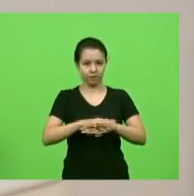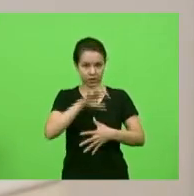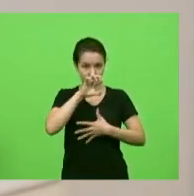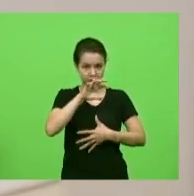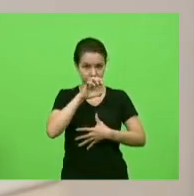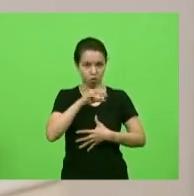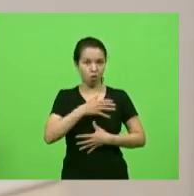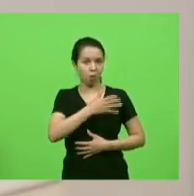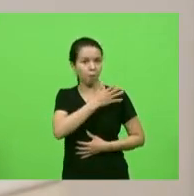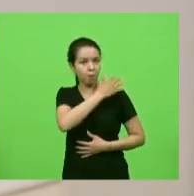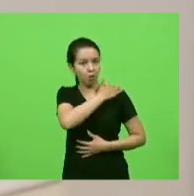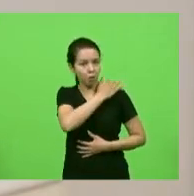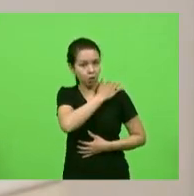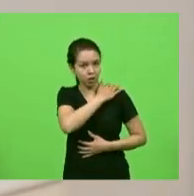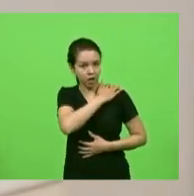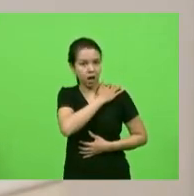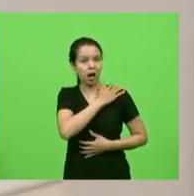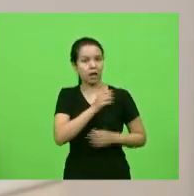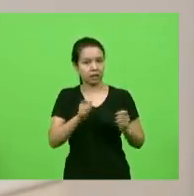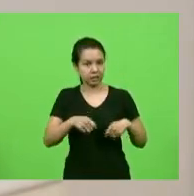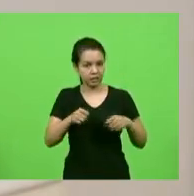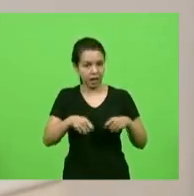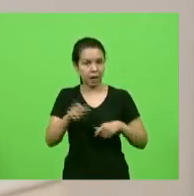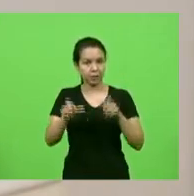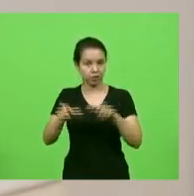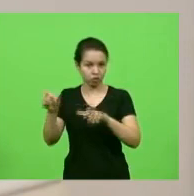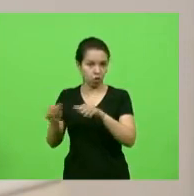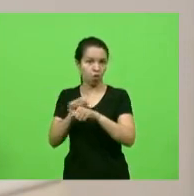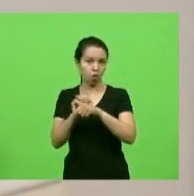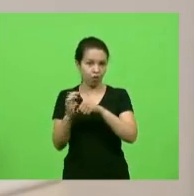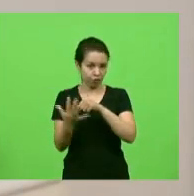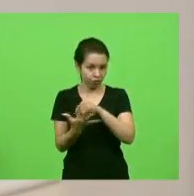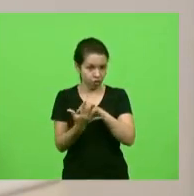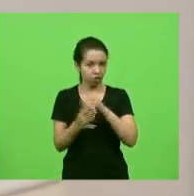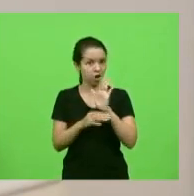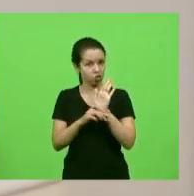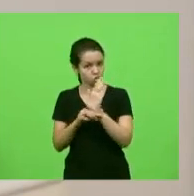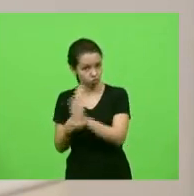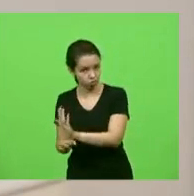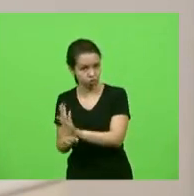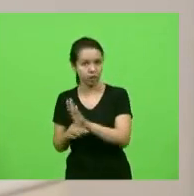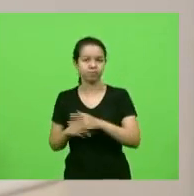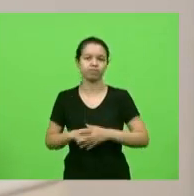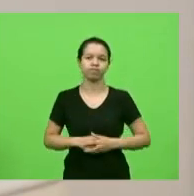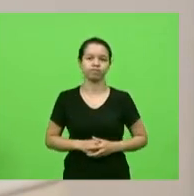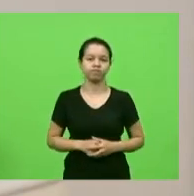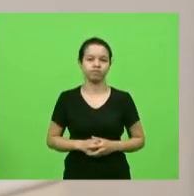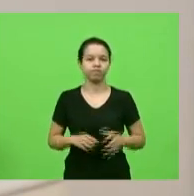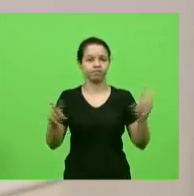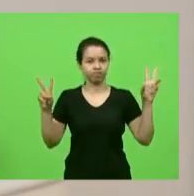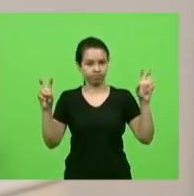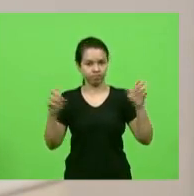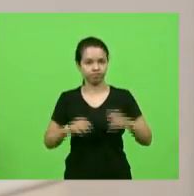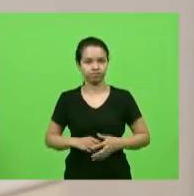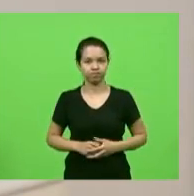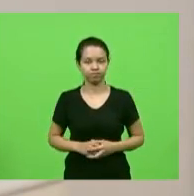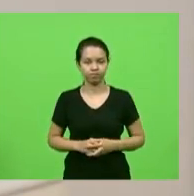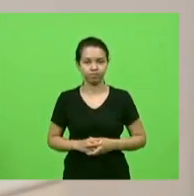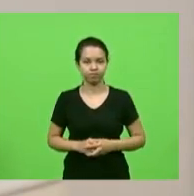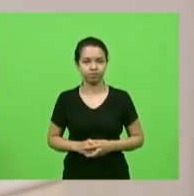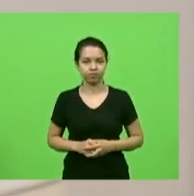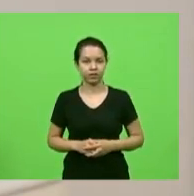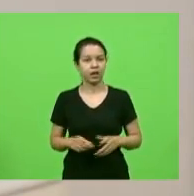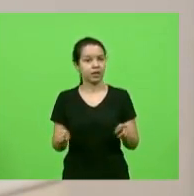e garante a ventilação de pacientes com a COVID-19, fecha aspas. Finalmente, houve o